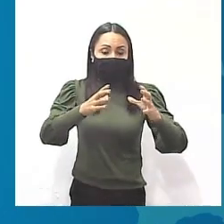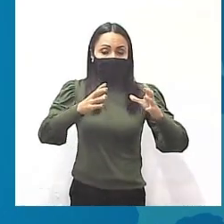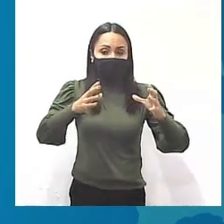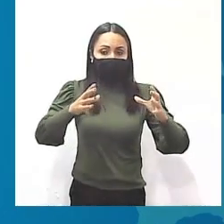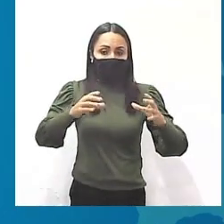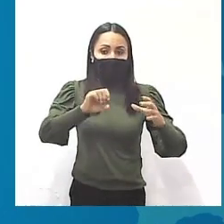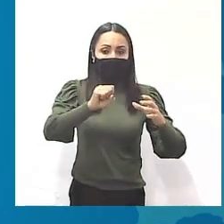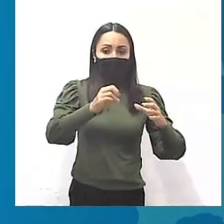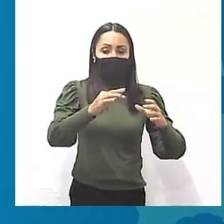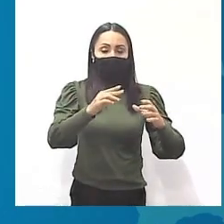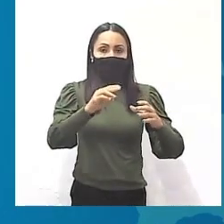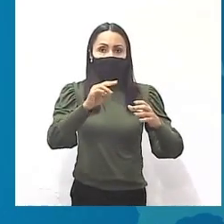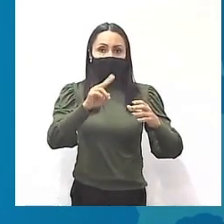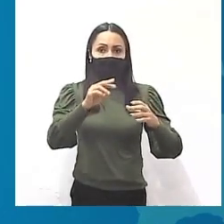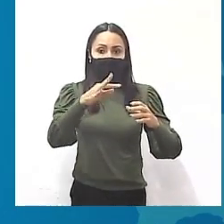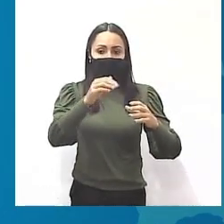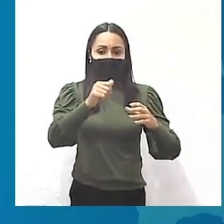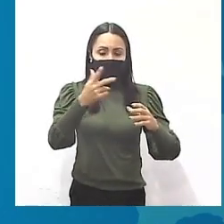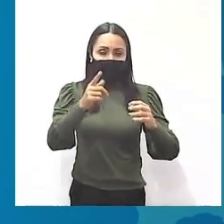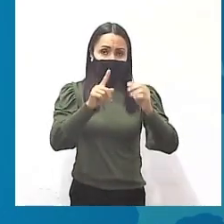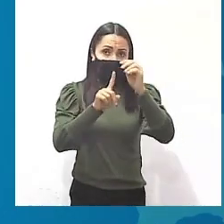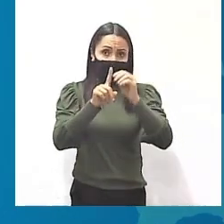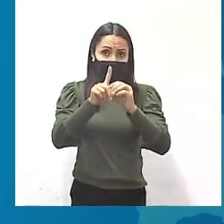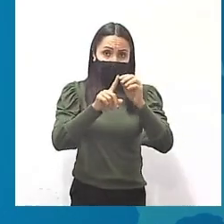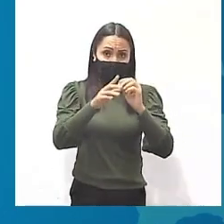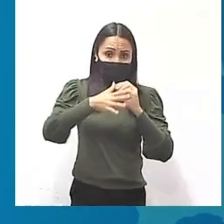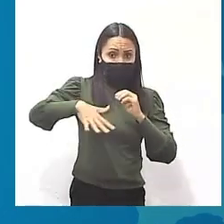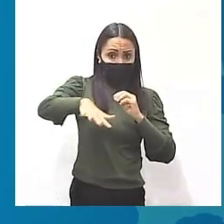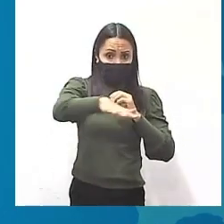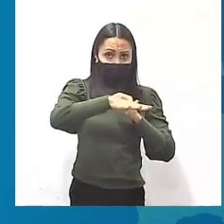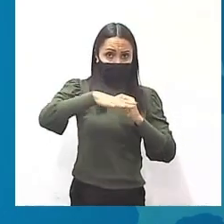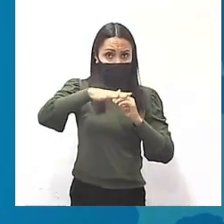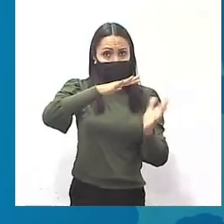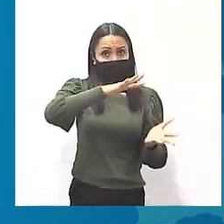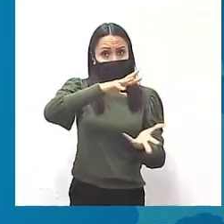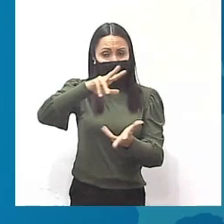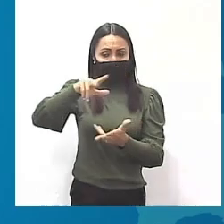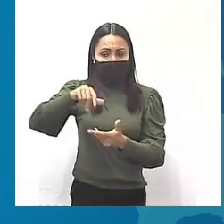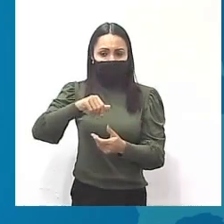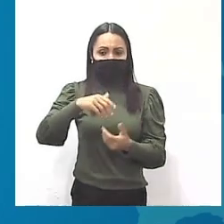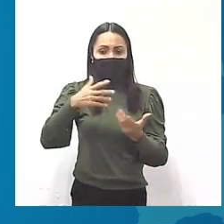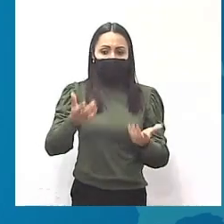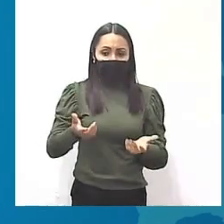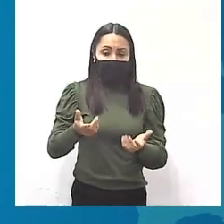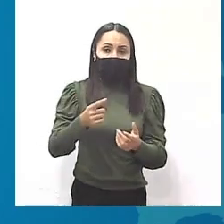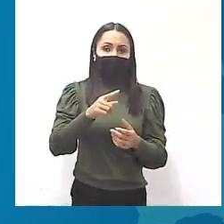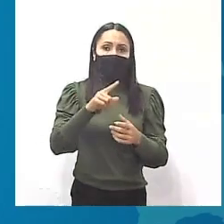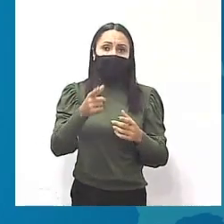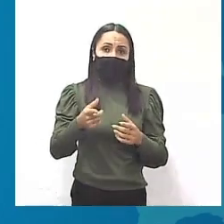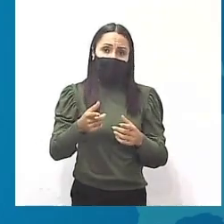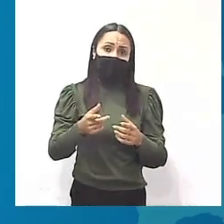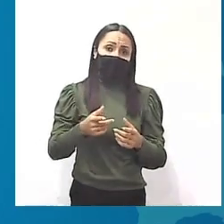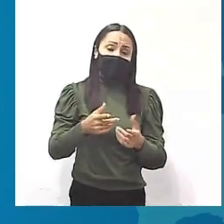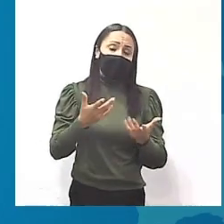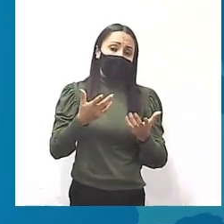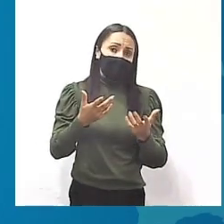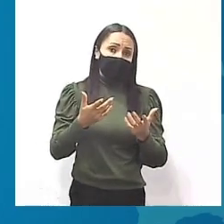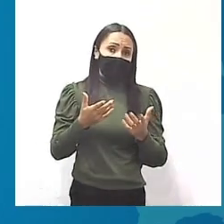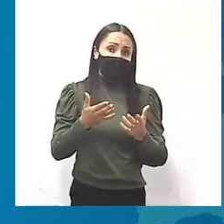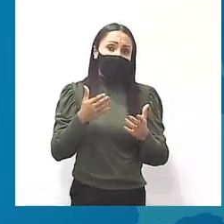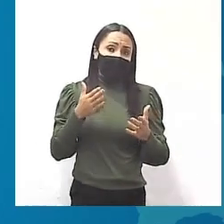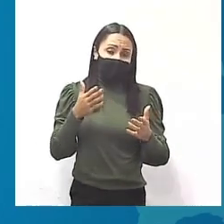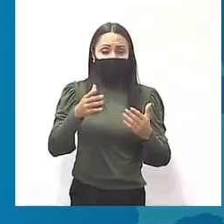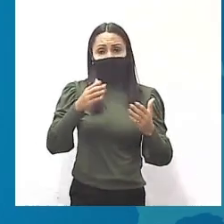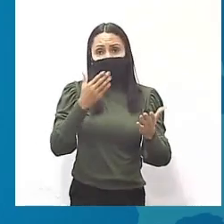ali, diretamente à temperatura do nosso planeta. O efeito estufa, ele vai ser um mecanismo que vai